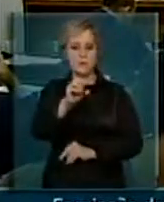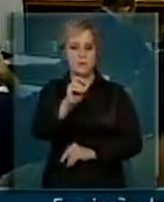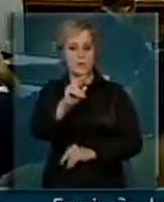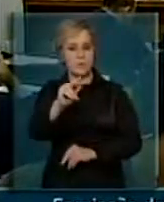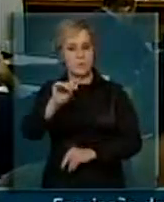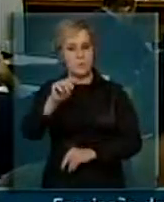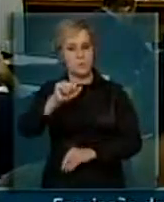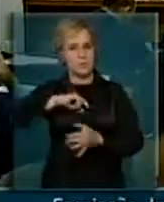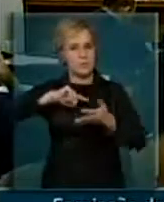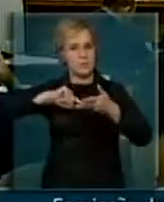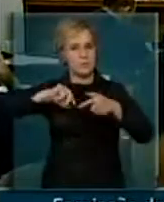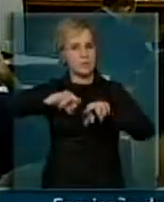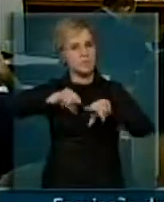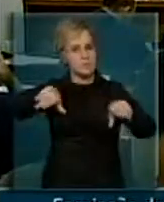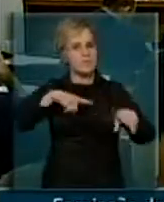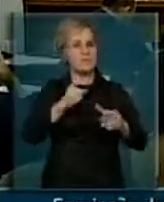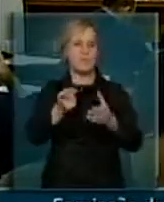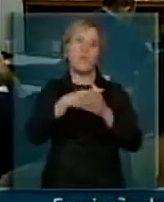coisas